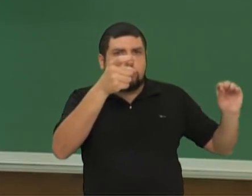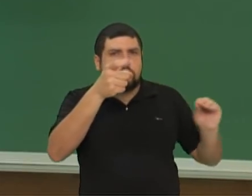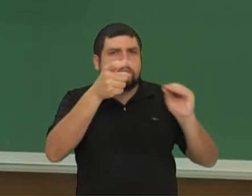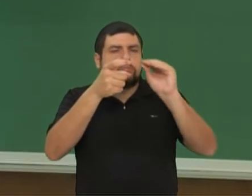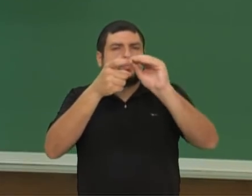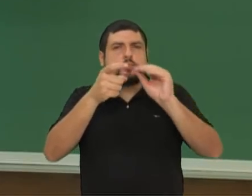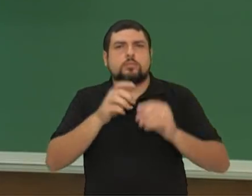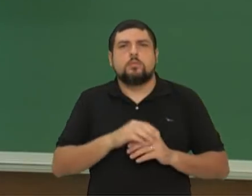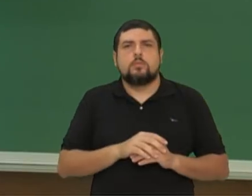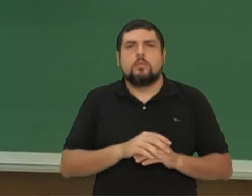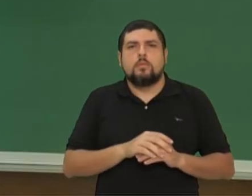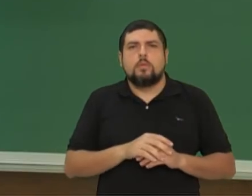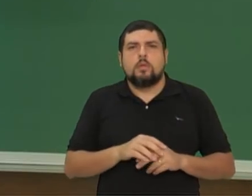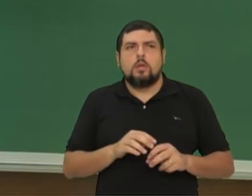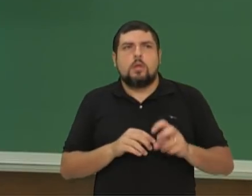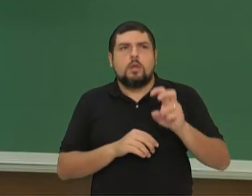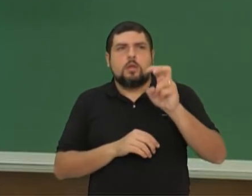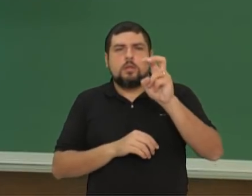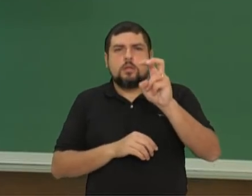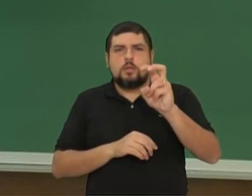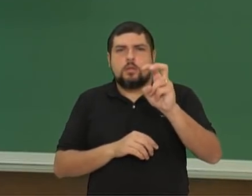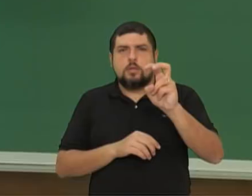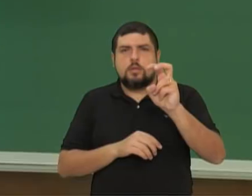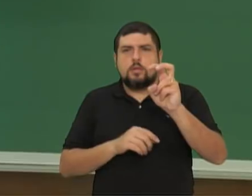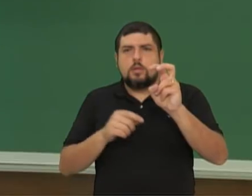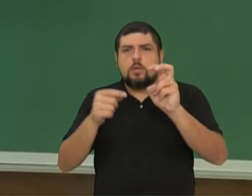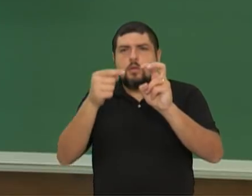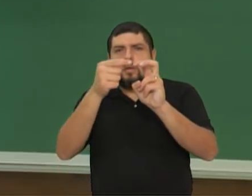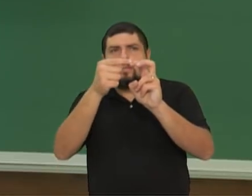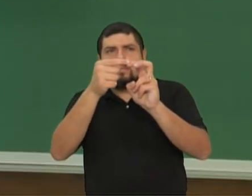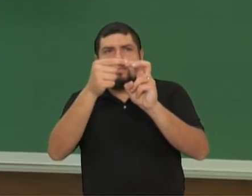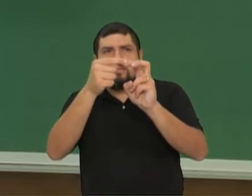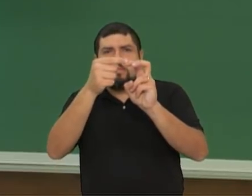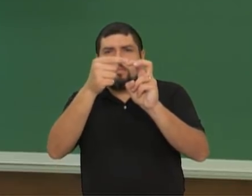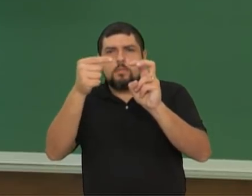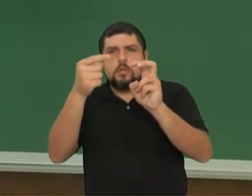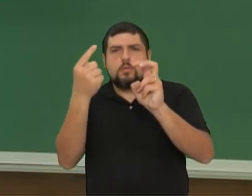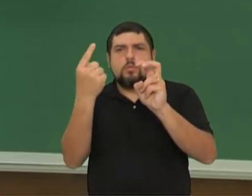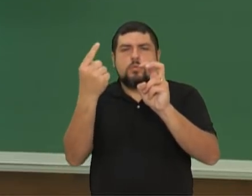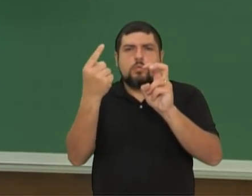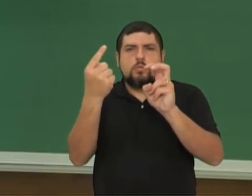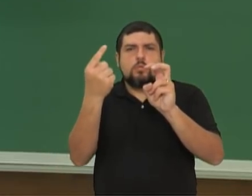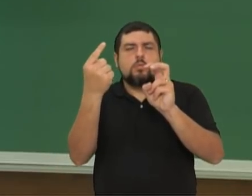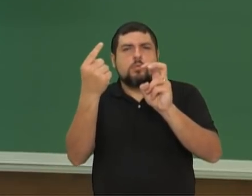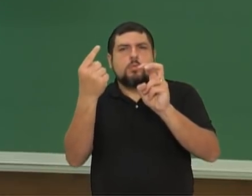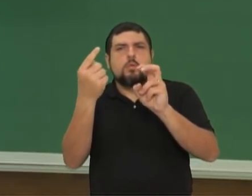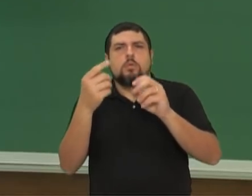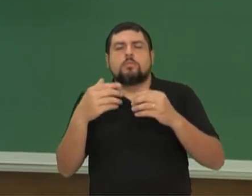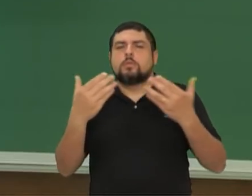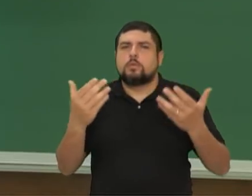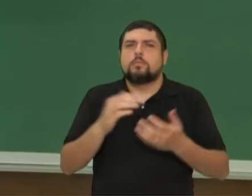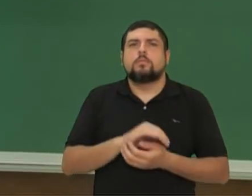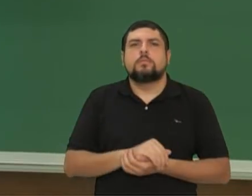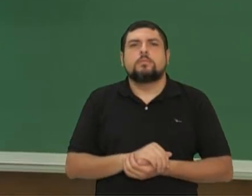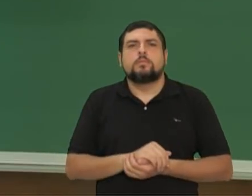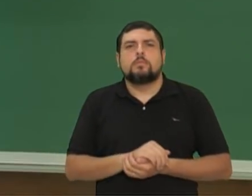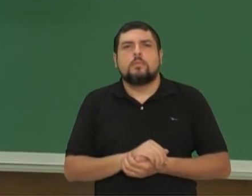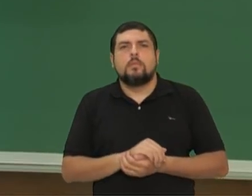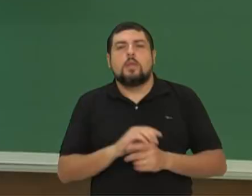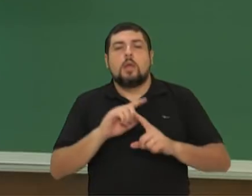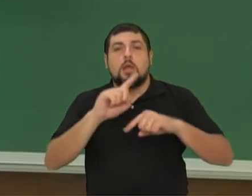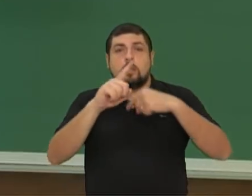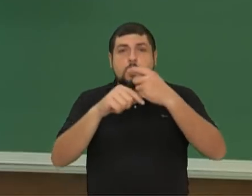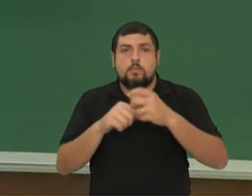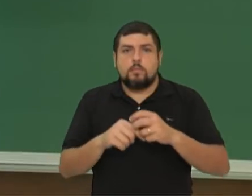primeiro, 5 elevado a menos 1. Menos 1 no lugar do x. Acho o valor. Depois